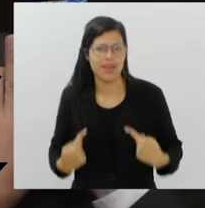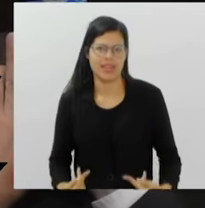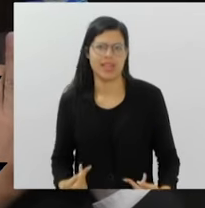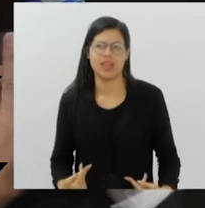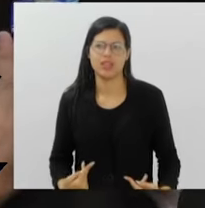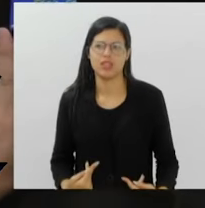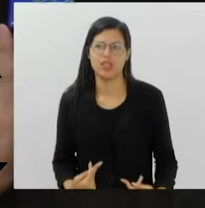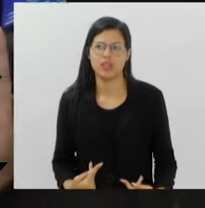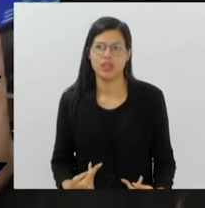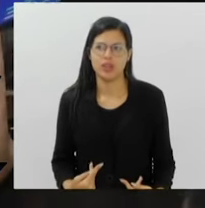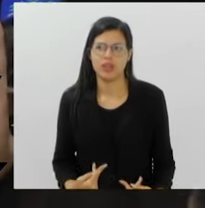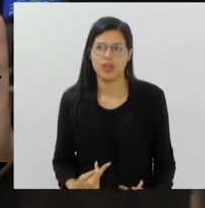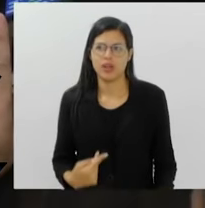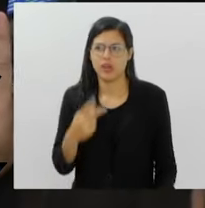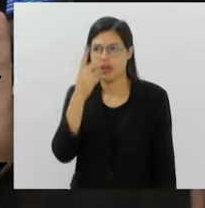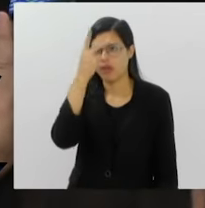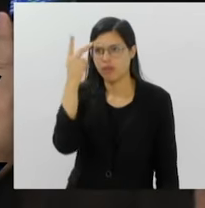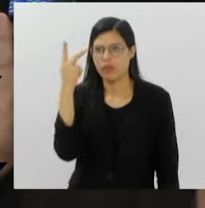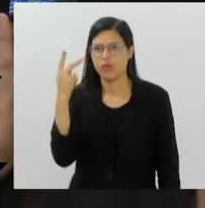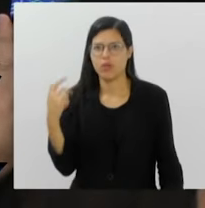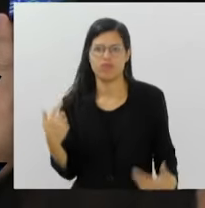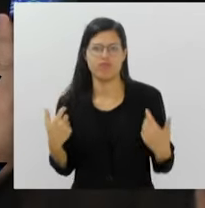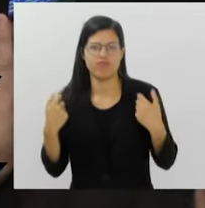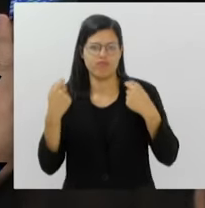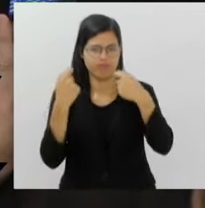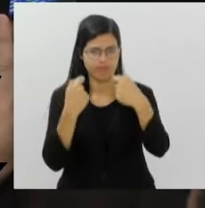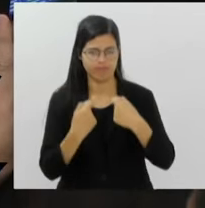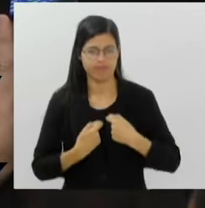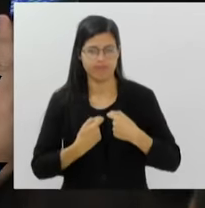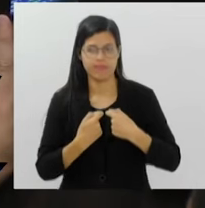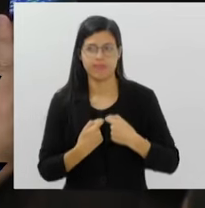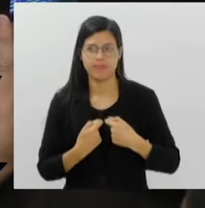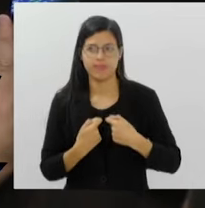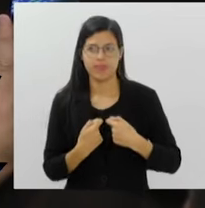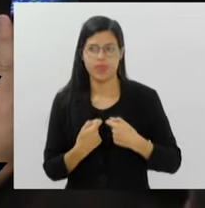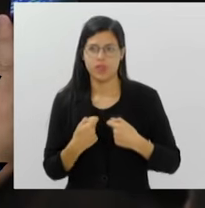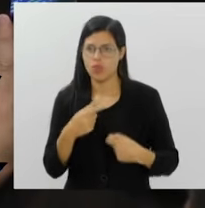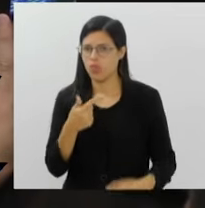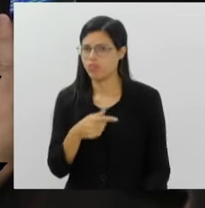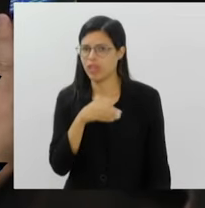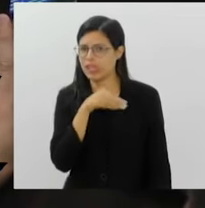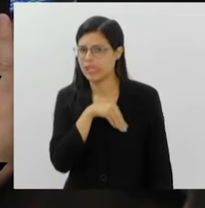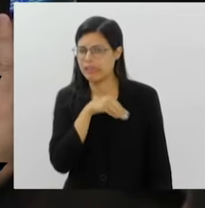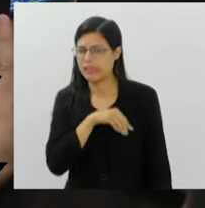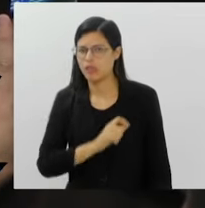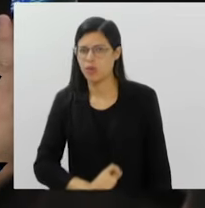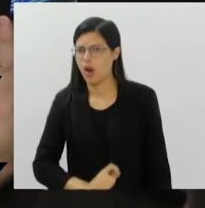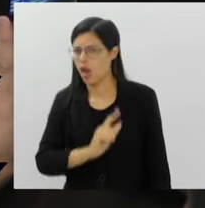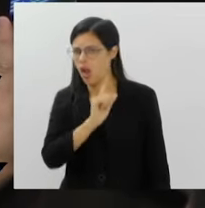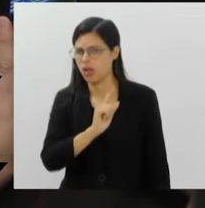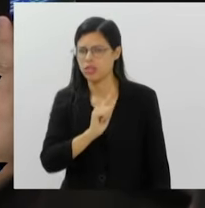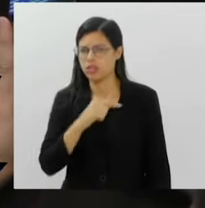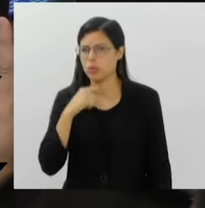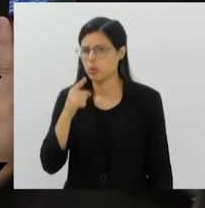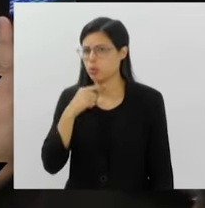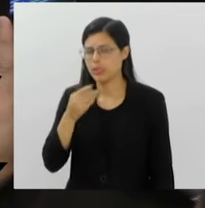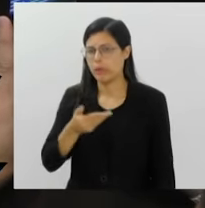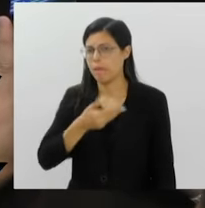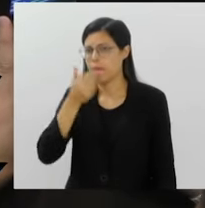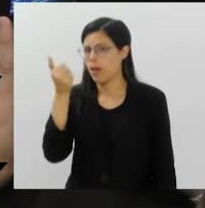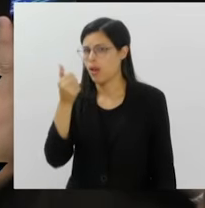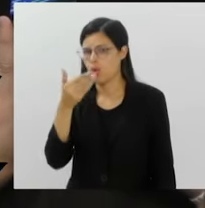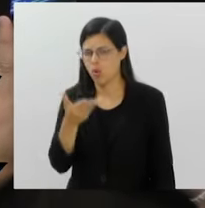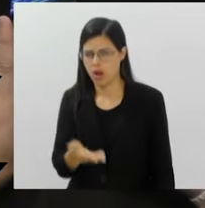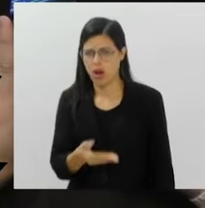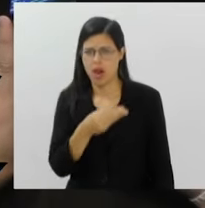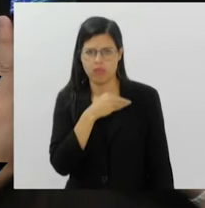um salário que, por força de regime, a gente nem dar aumento sequer consegue melhorar a situação do policial, e olha